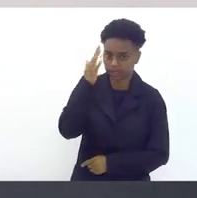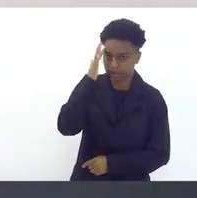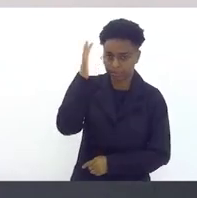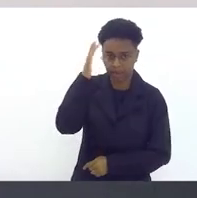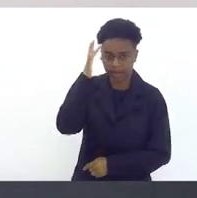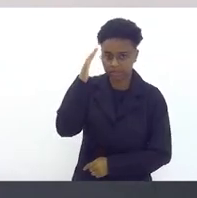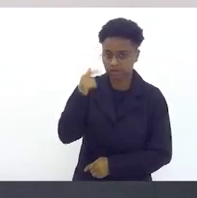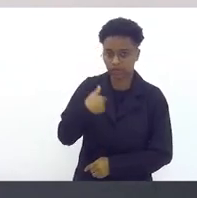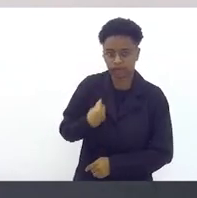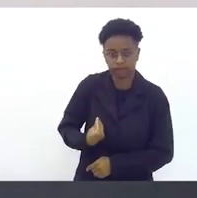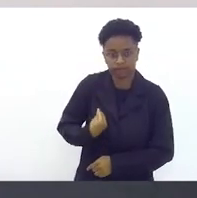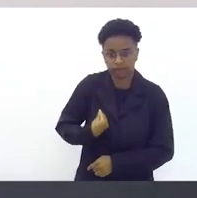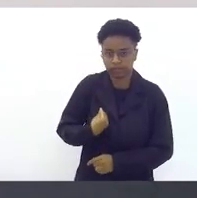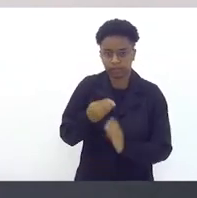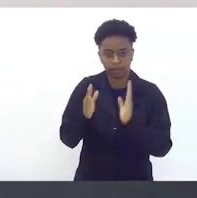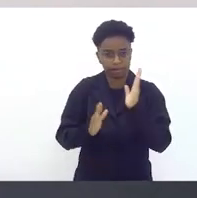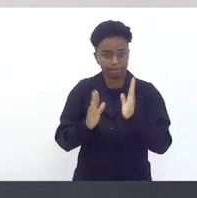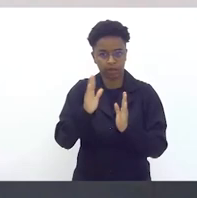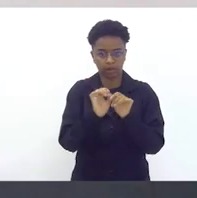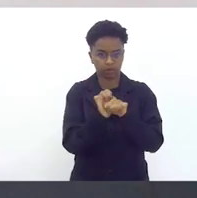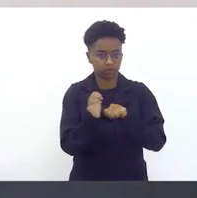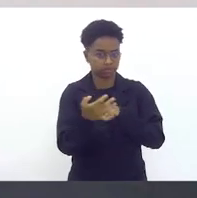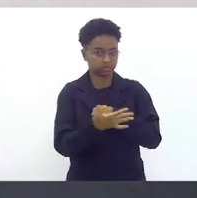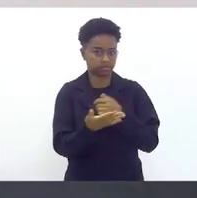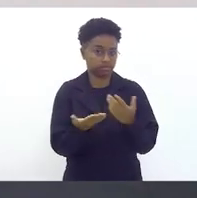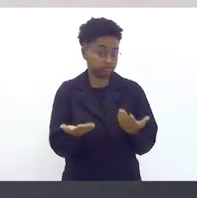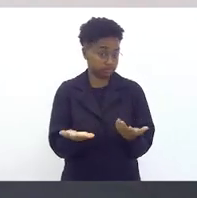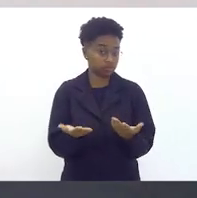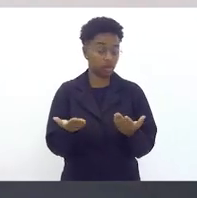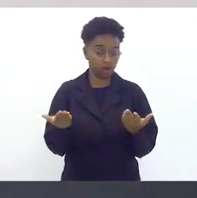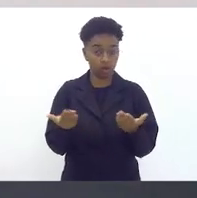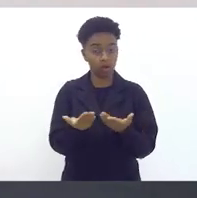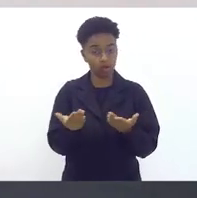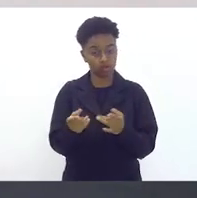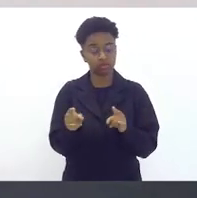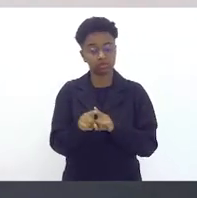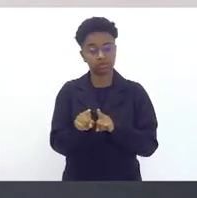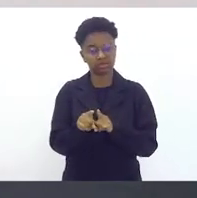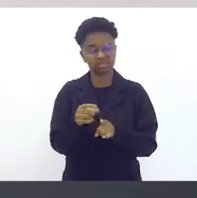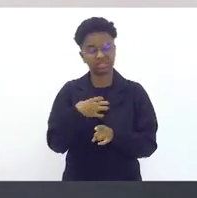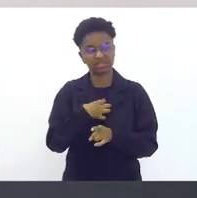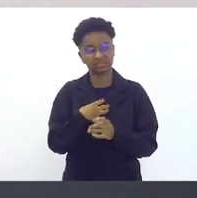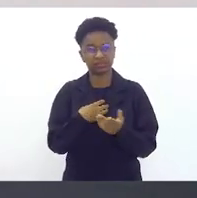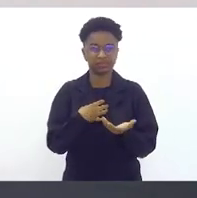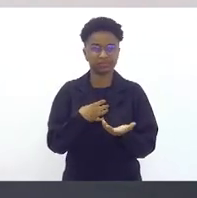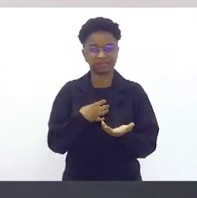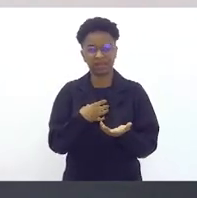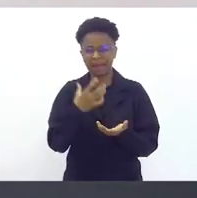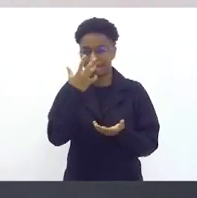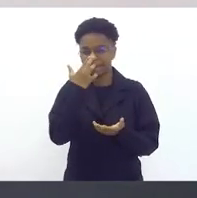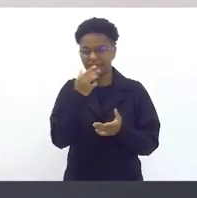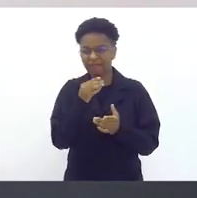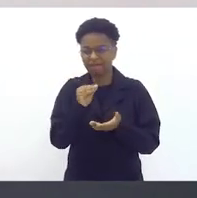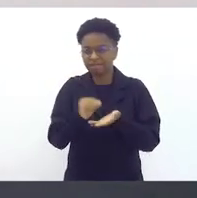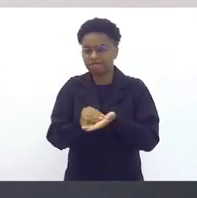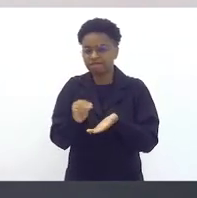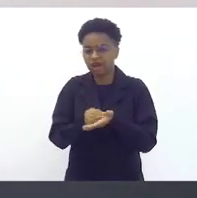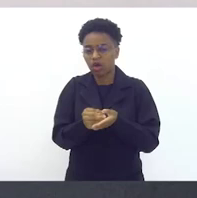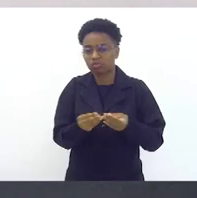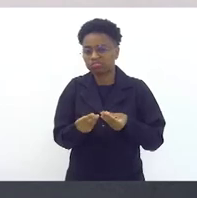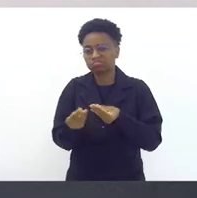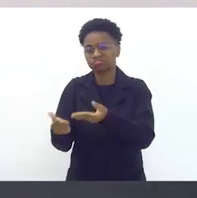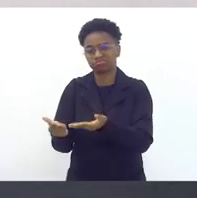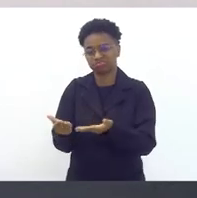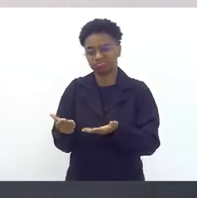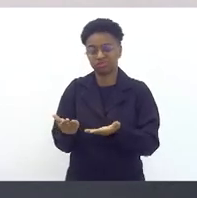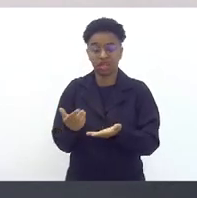que viveria a pandemia. E hoje, né, me sinto assim devedora, embora não